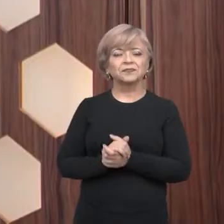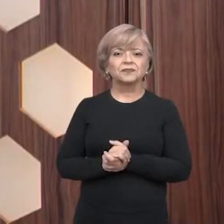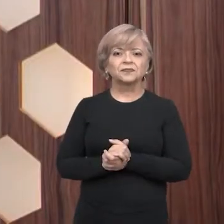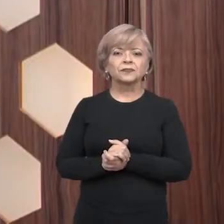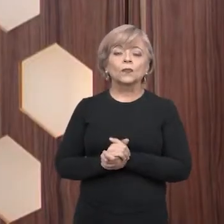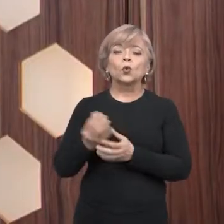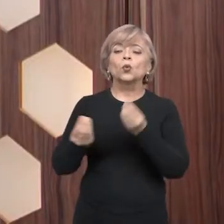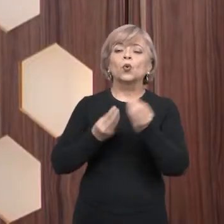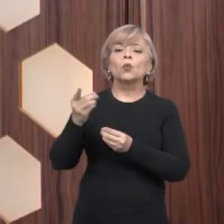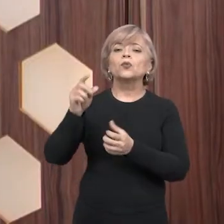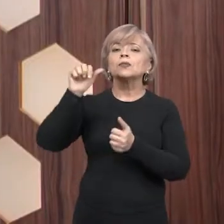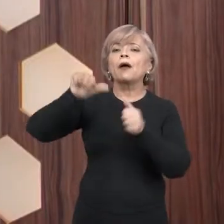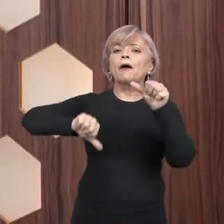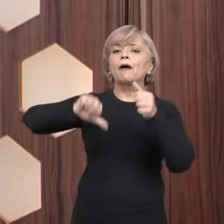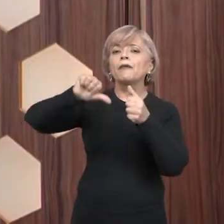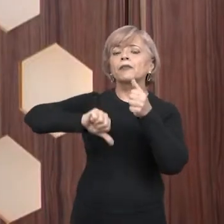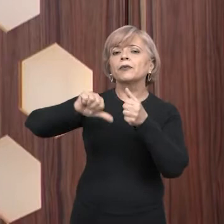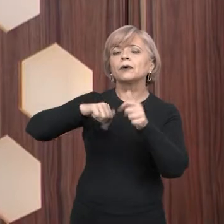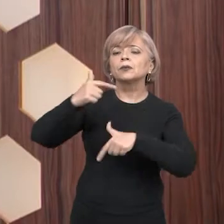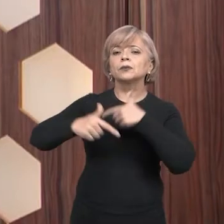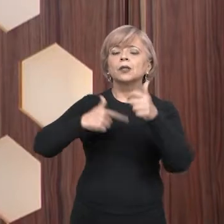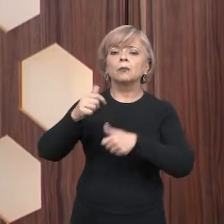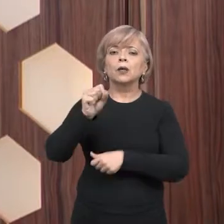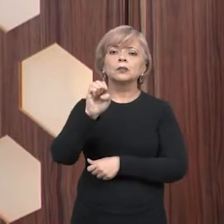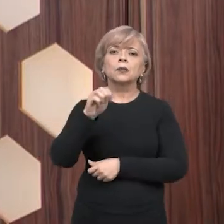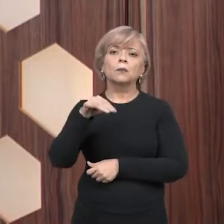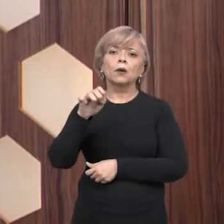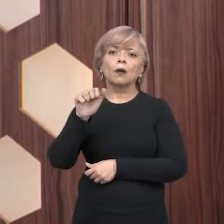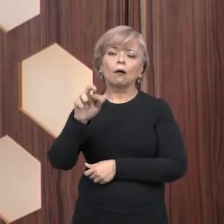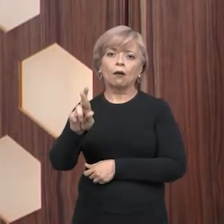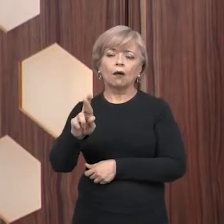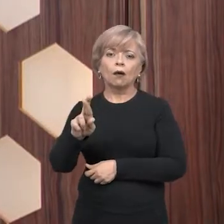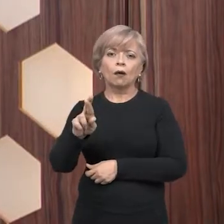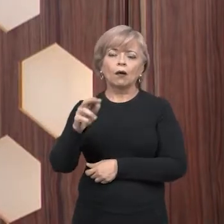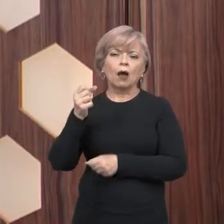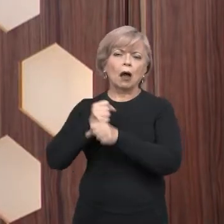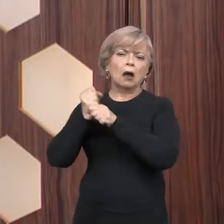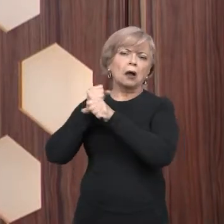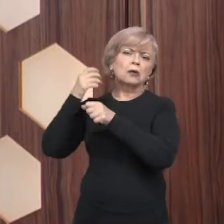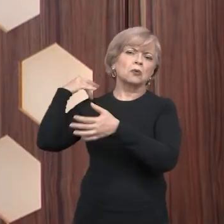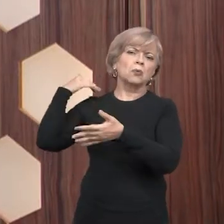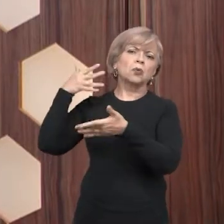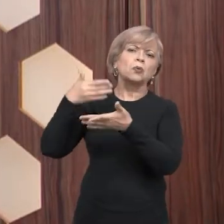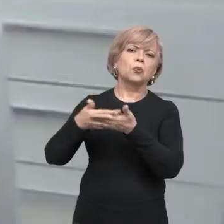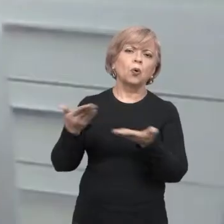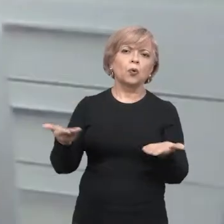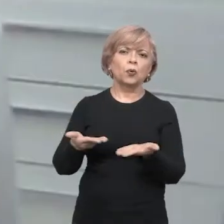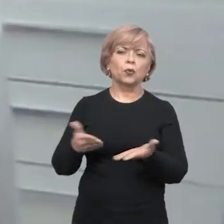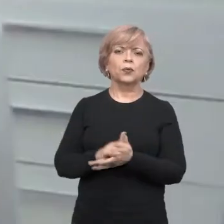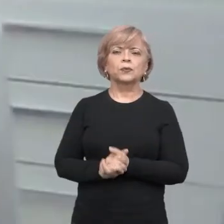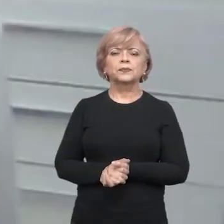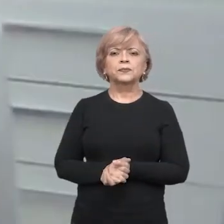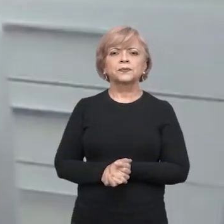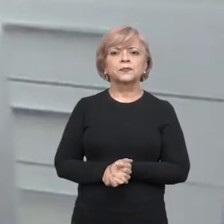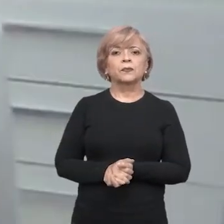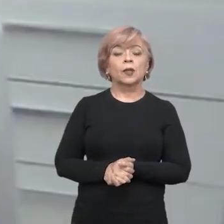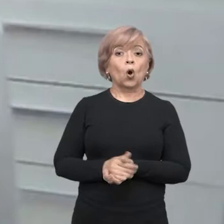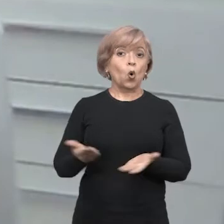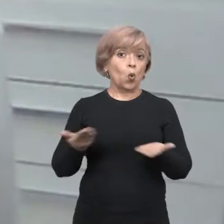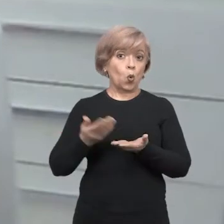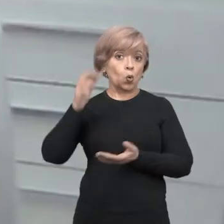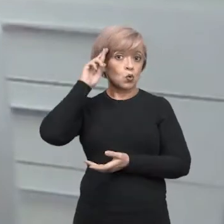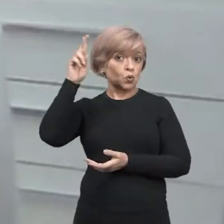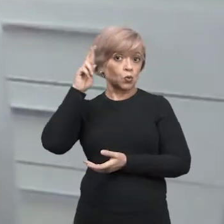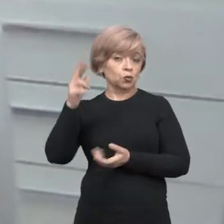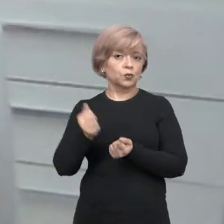outra como a senhora avalia o trabalho do semear nos últimos anos durante essa atual Gestão na atual